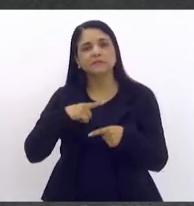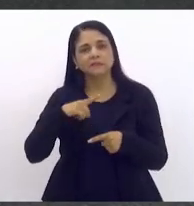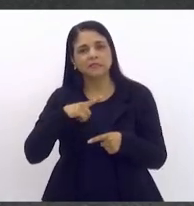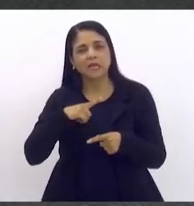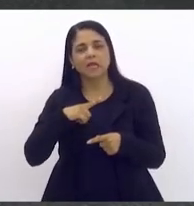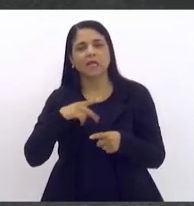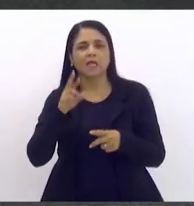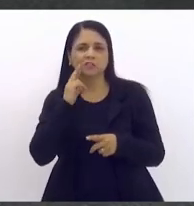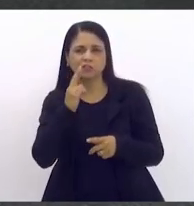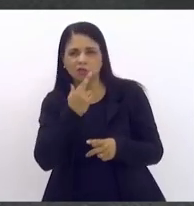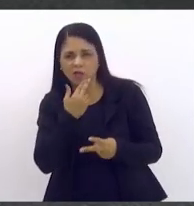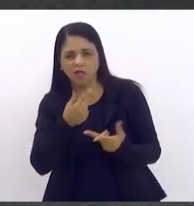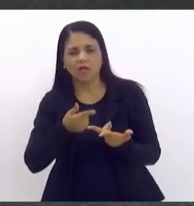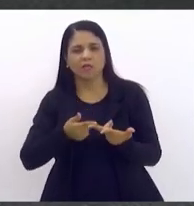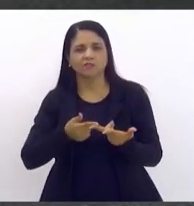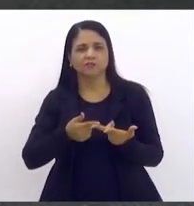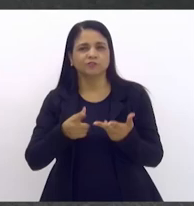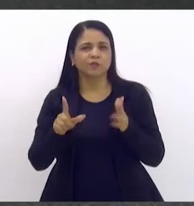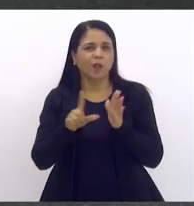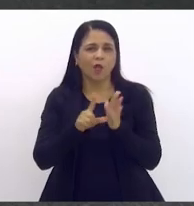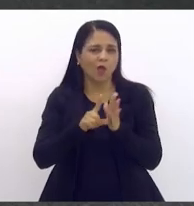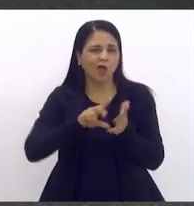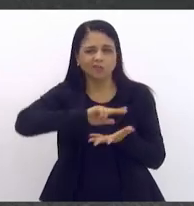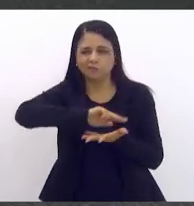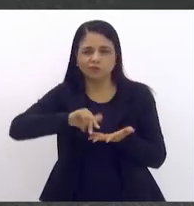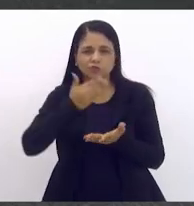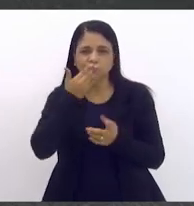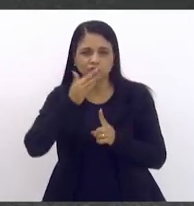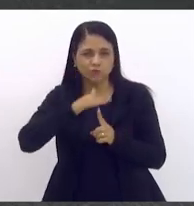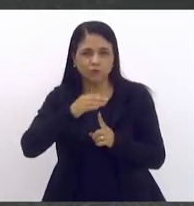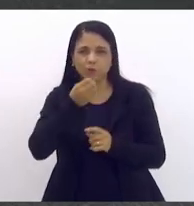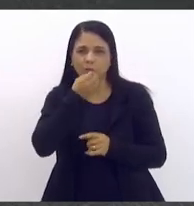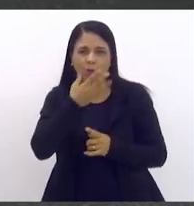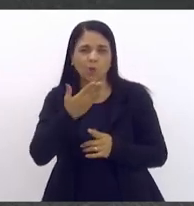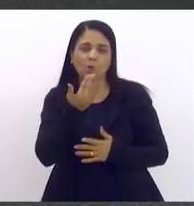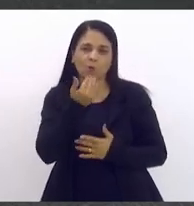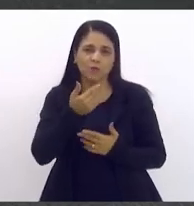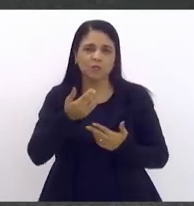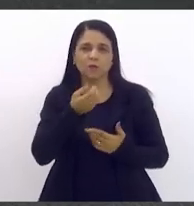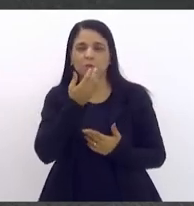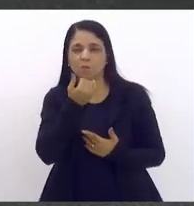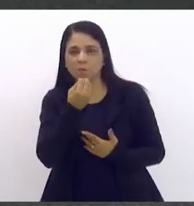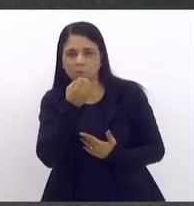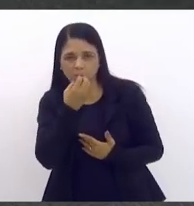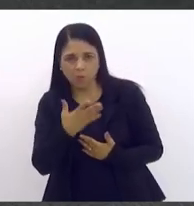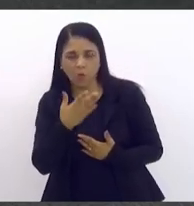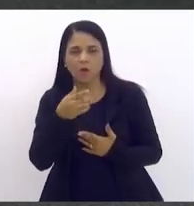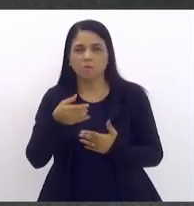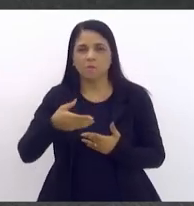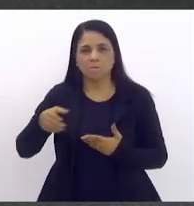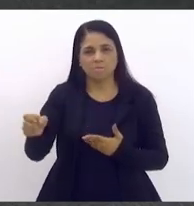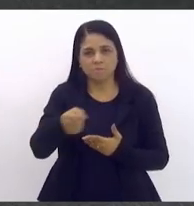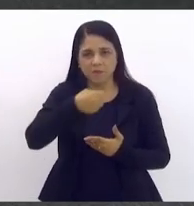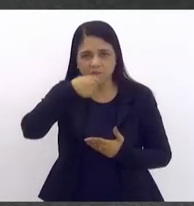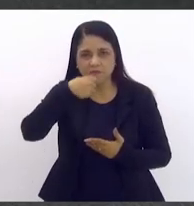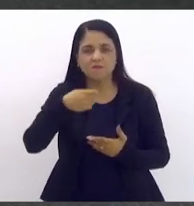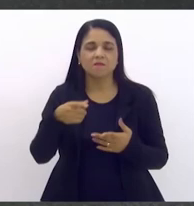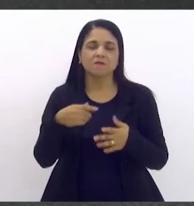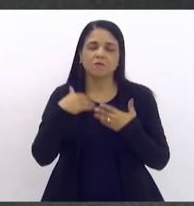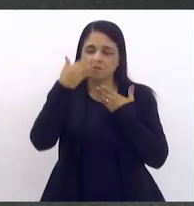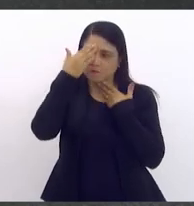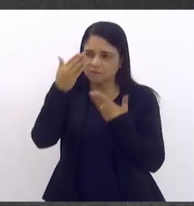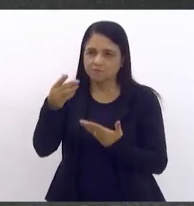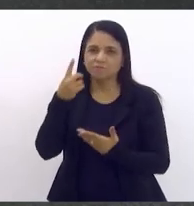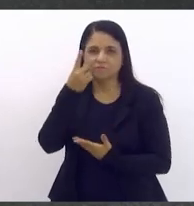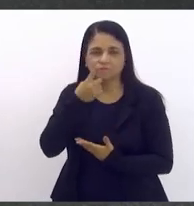e aquelas que gostam da boa comida e da boa bebida. Então, quero agradecer aos colegas deputados, que